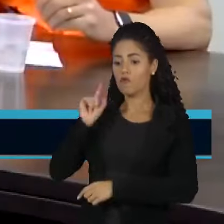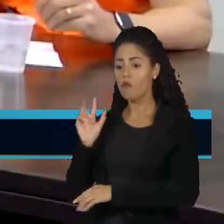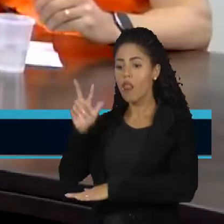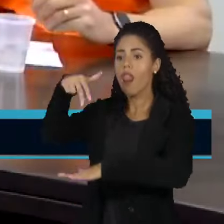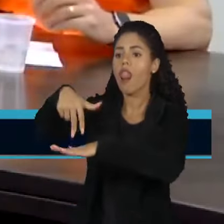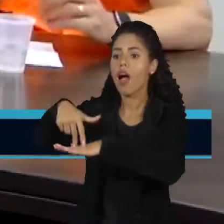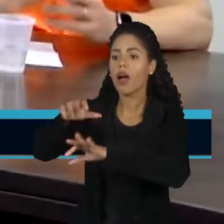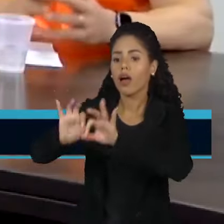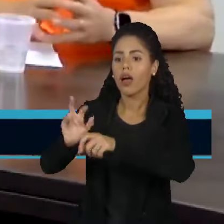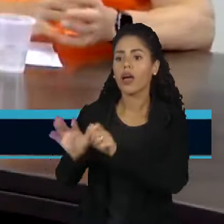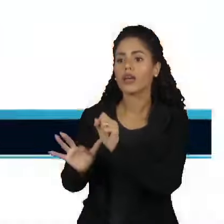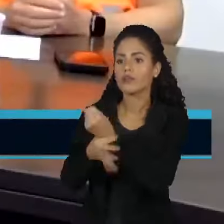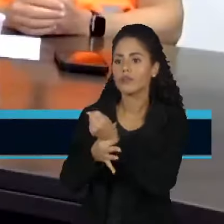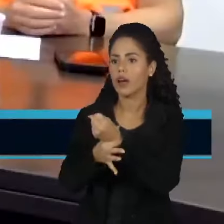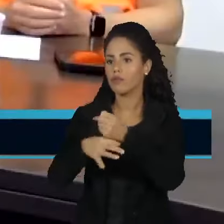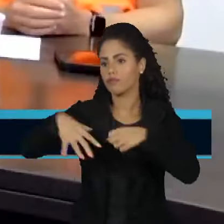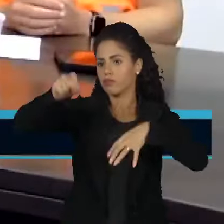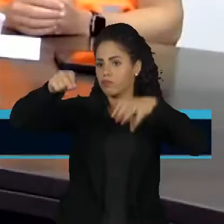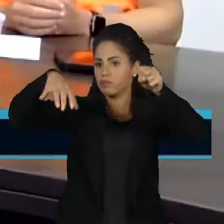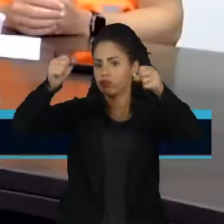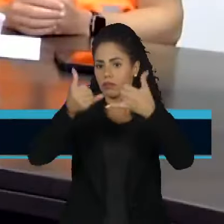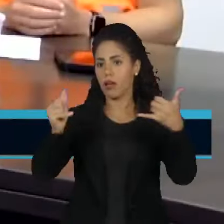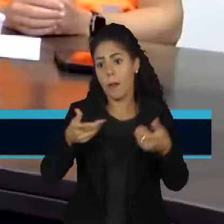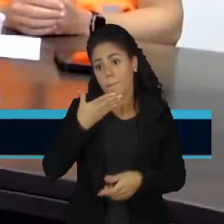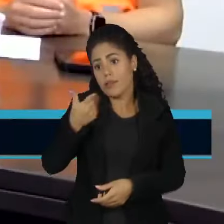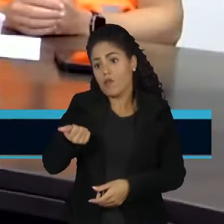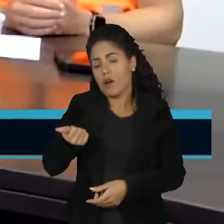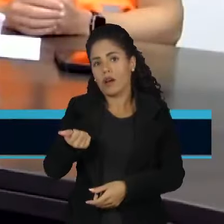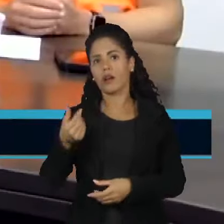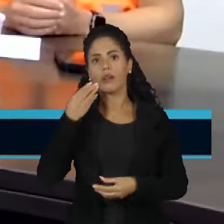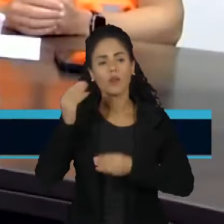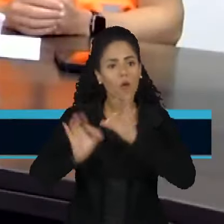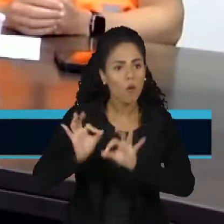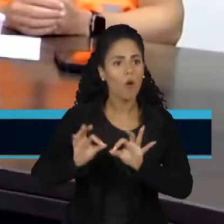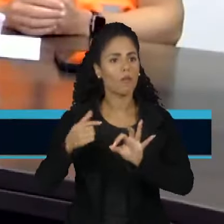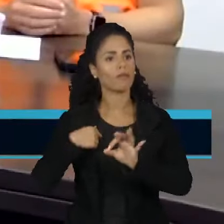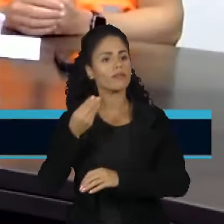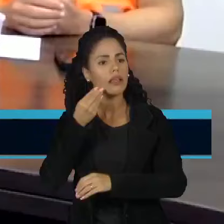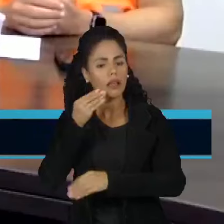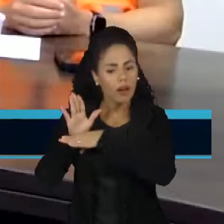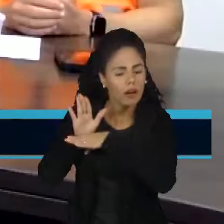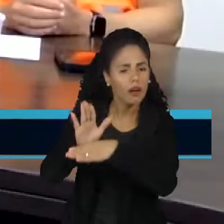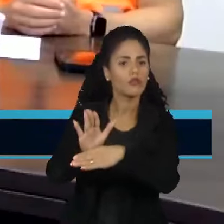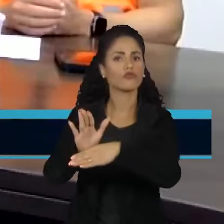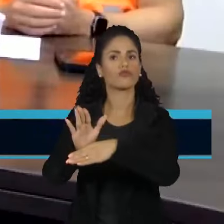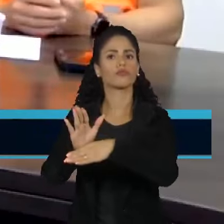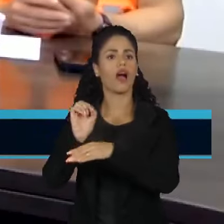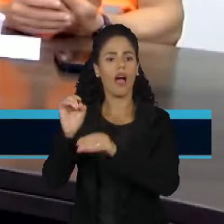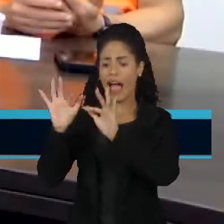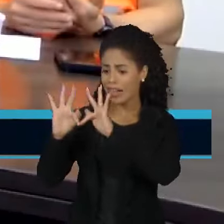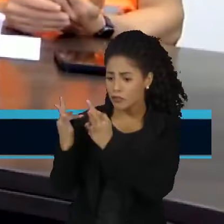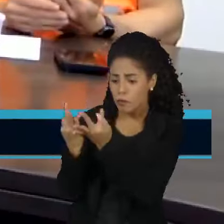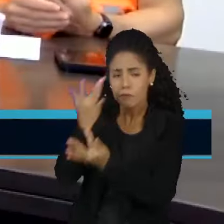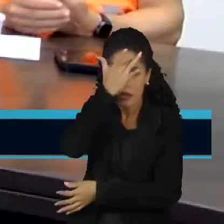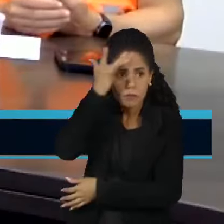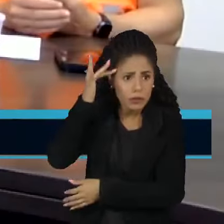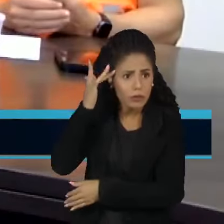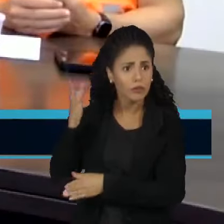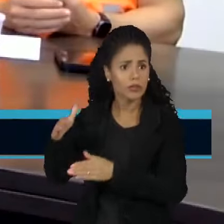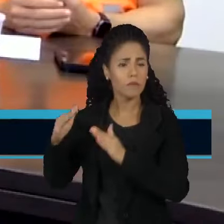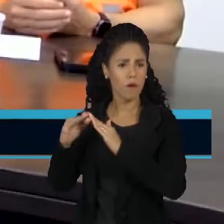o responsável, eu mandaria desligar. Nós não vamos colocar um operador de uma casa de bomba ou colocar as famílias, pessoas que moram nesses